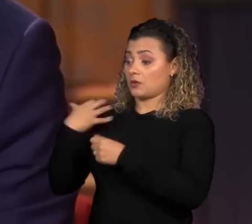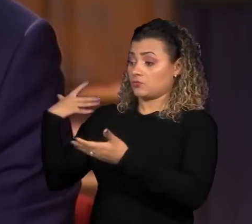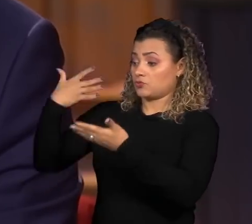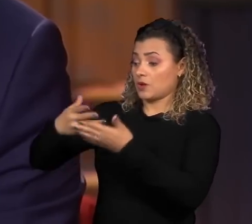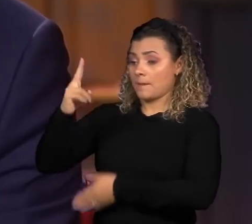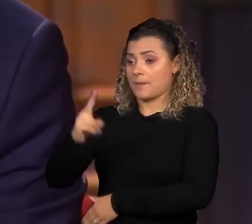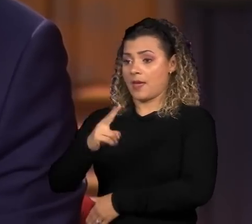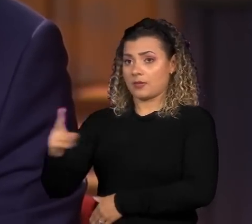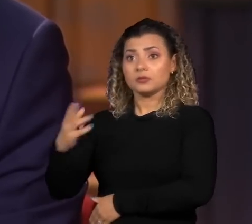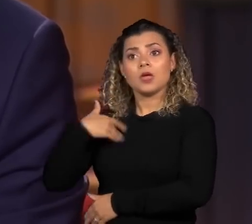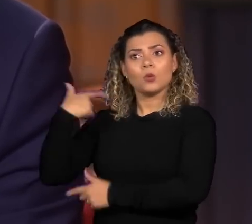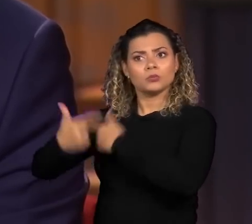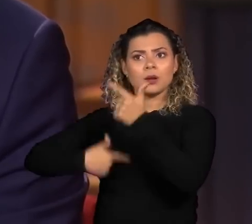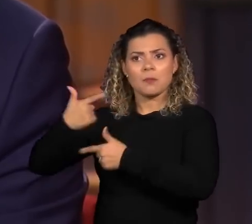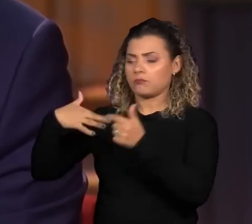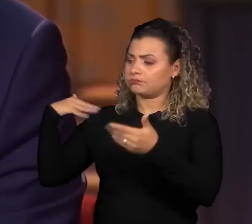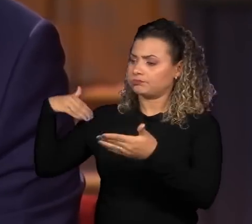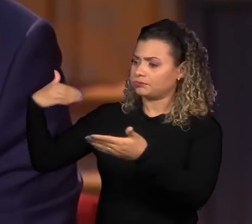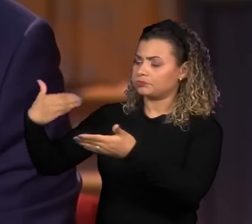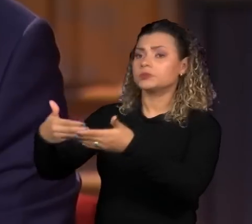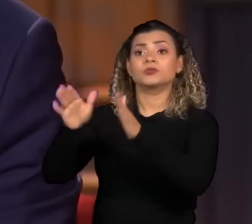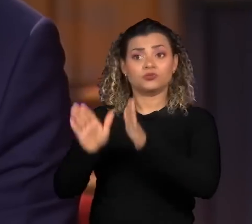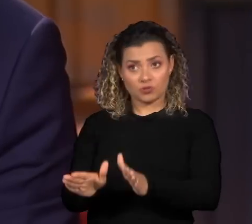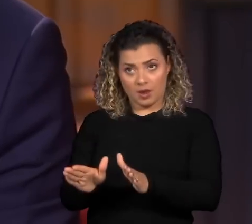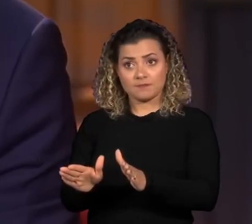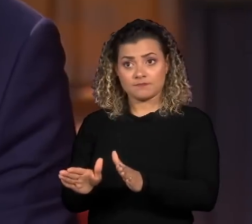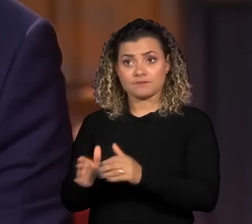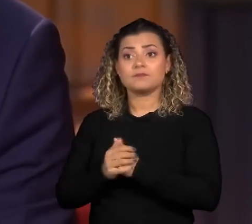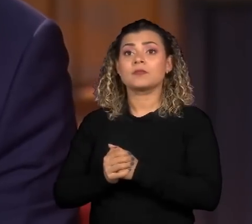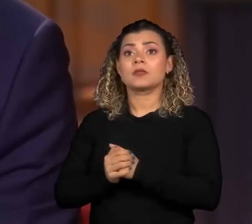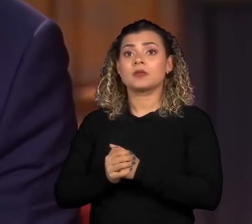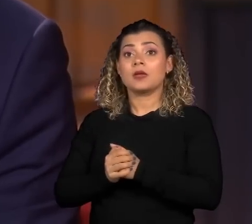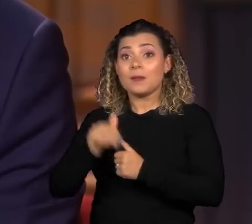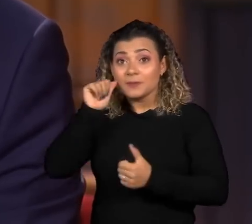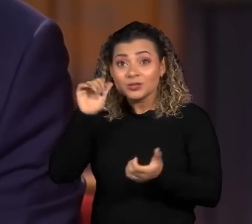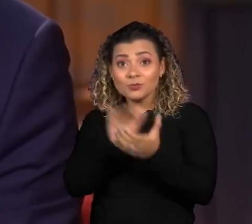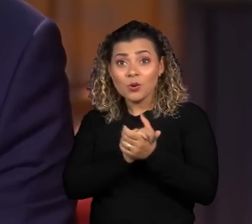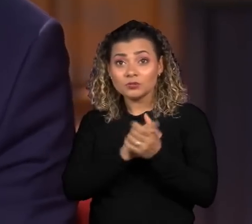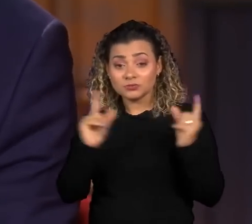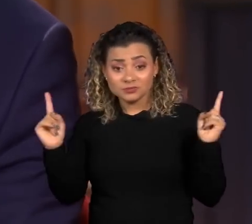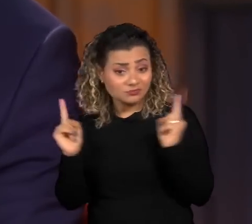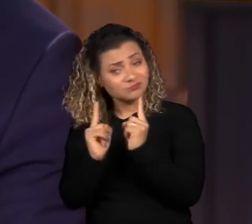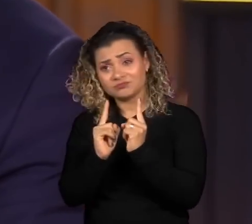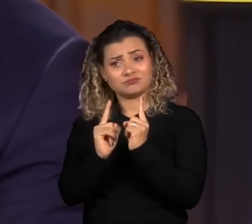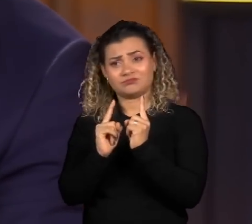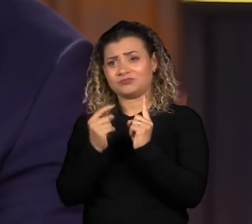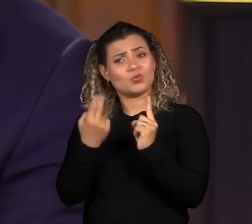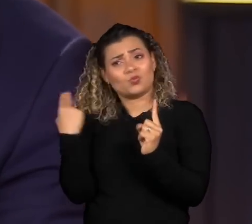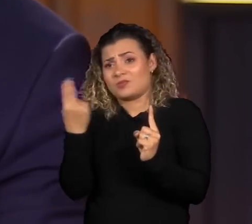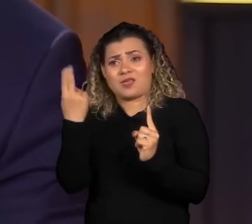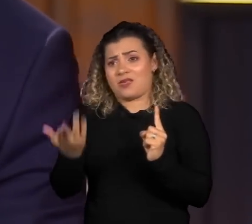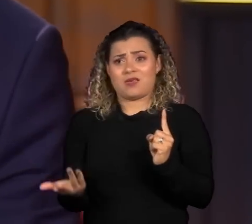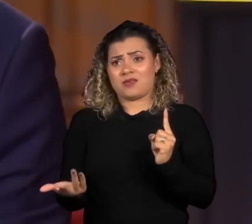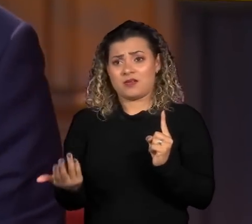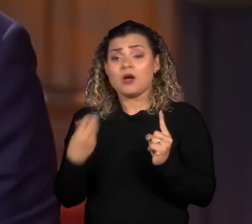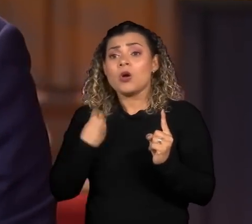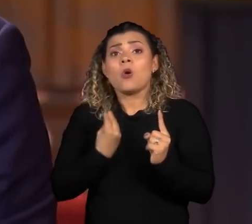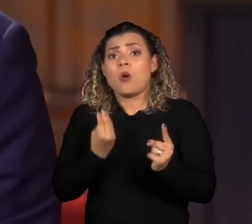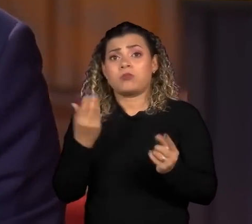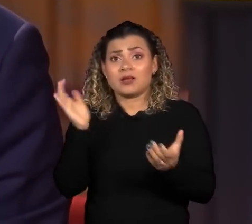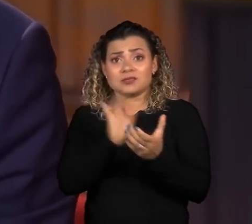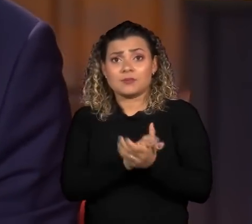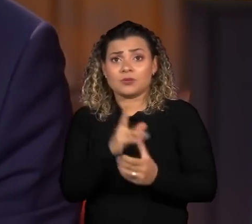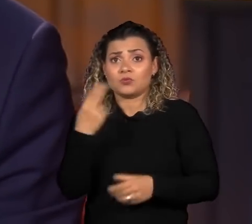fazendo o trabalho que eu faço, não teria lugar para uma mulher na minha vida, nem para um homem, não teria lugar para um